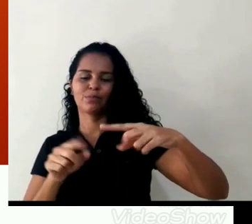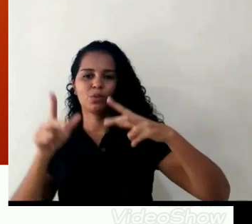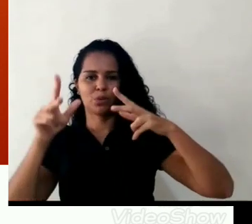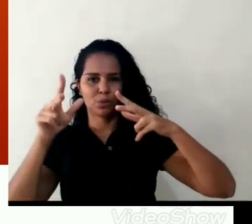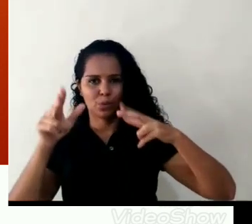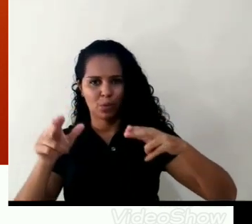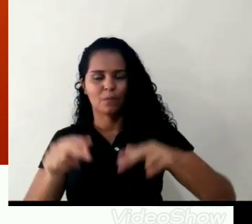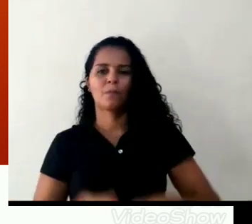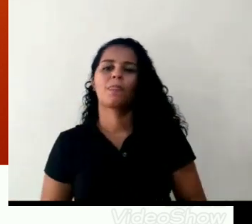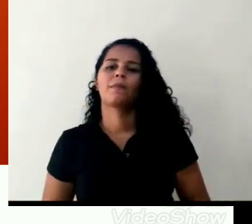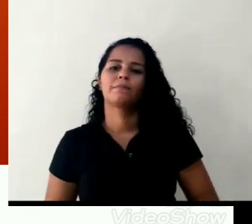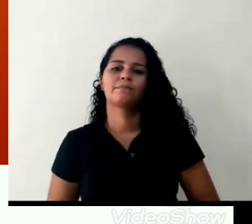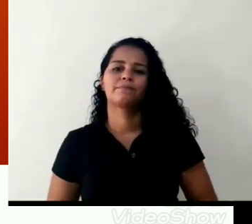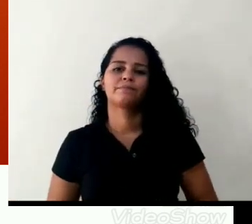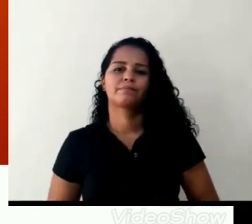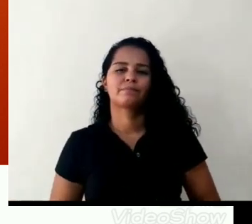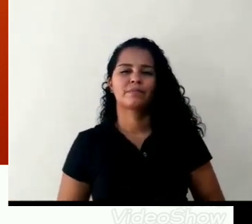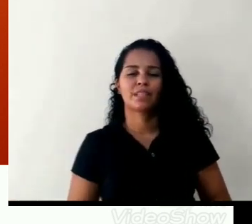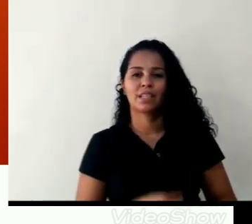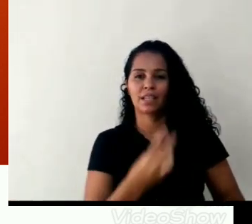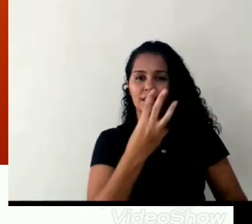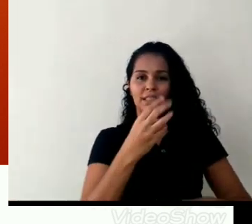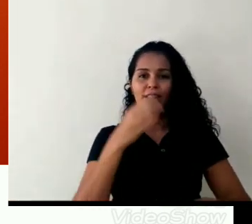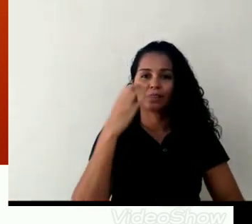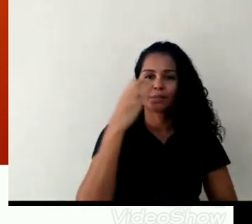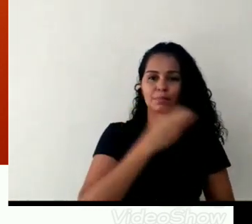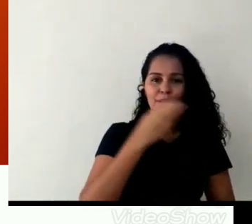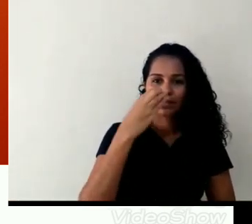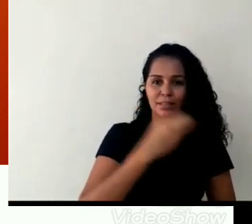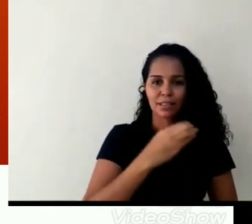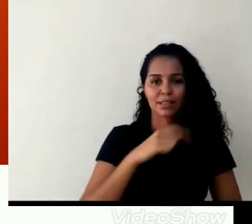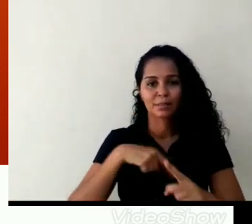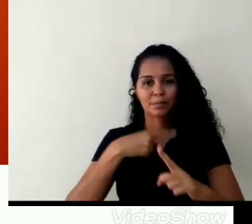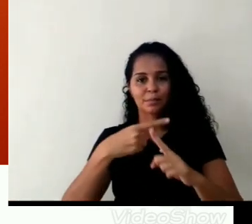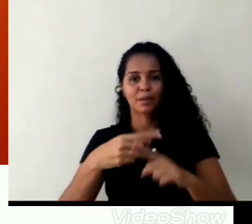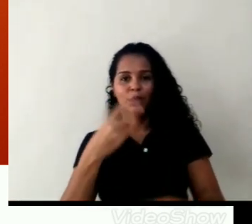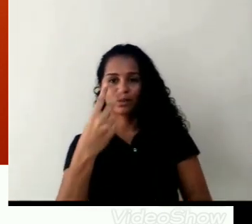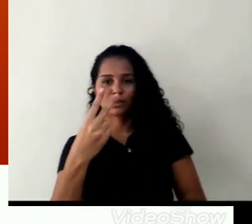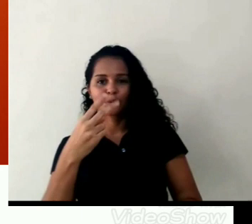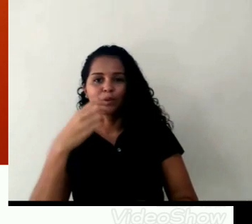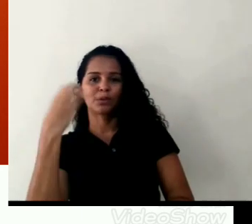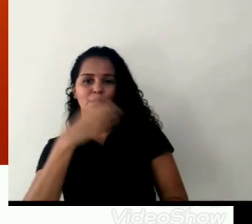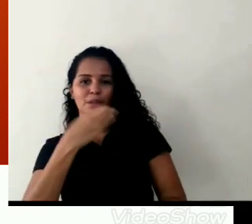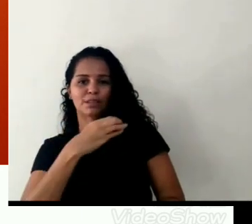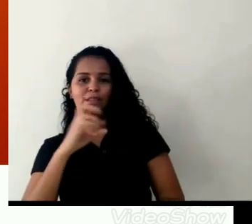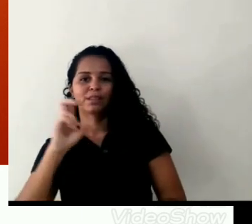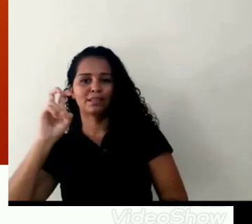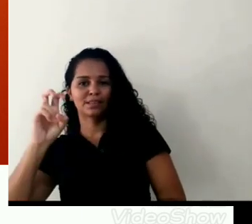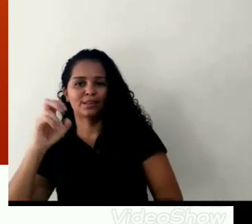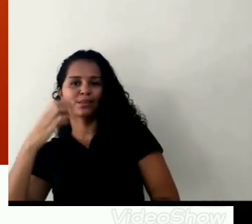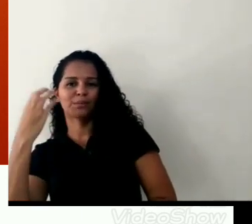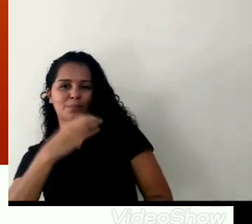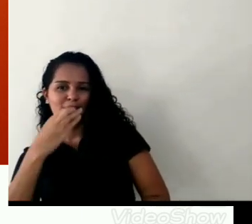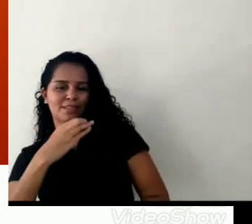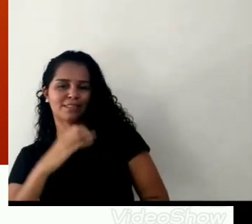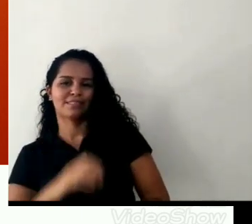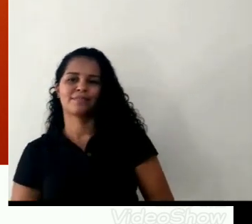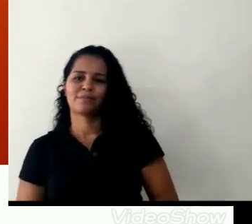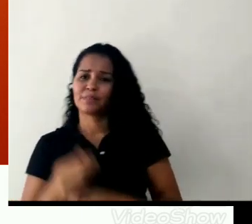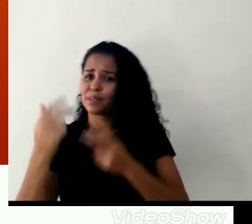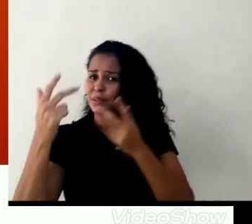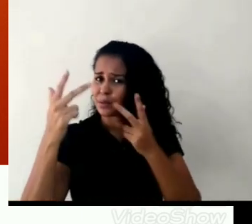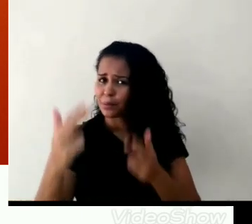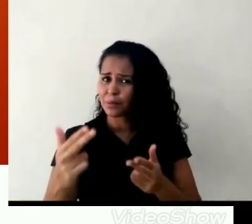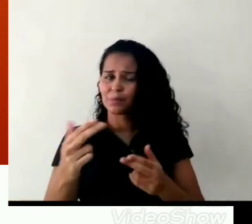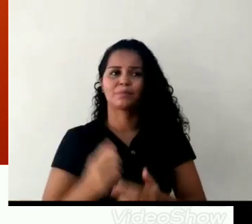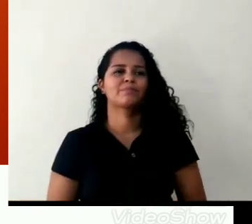5 maçãs. É a mesma coisa. Idem para 2 sétimos mais 4 sétimos. Como os denominadores são iguais, basta